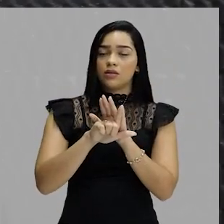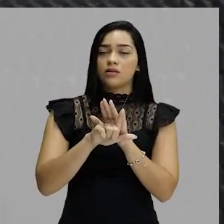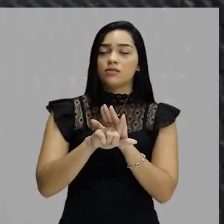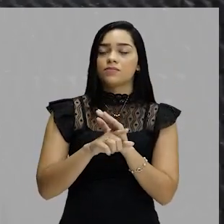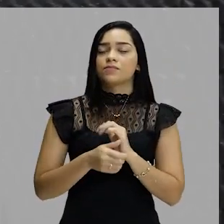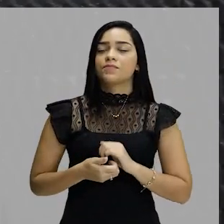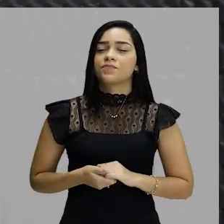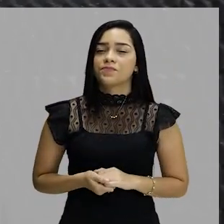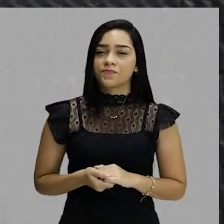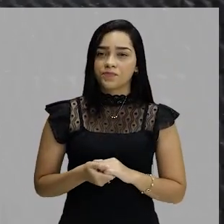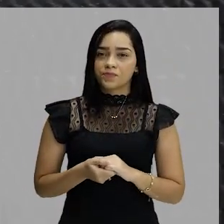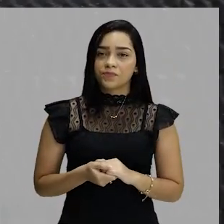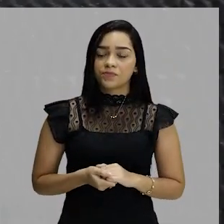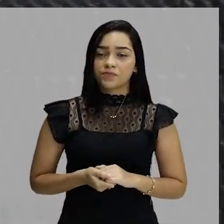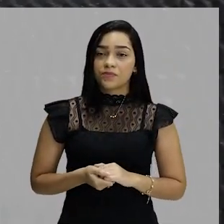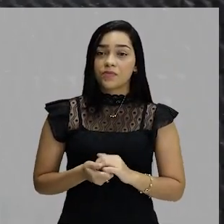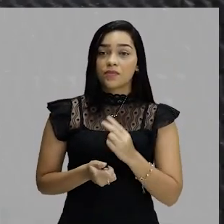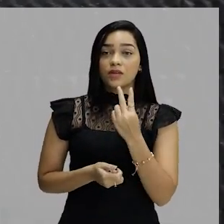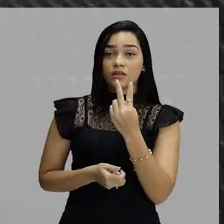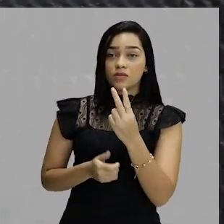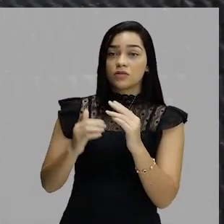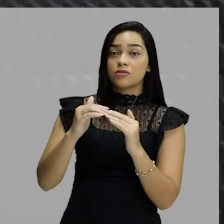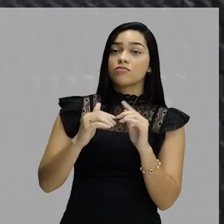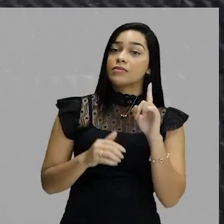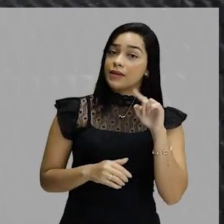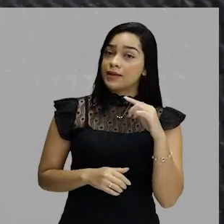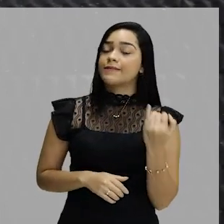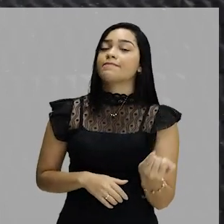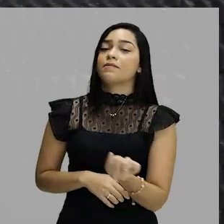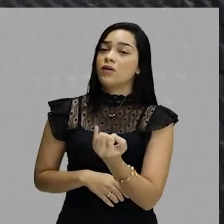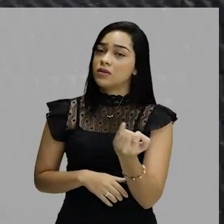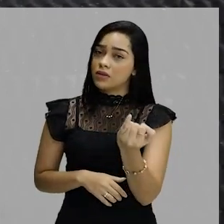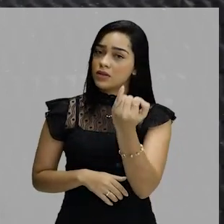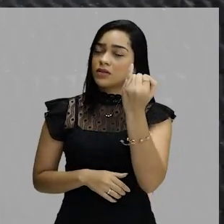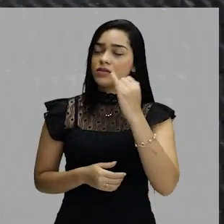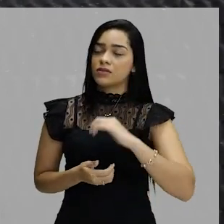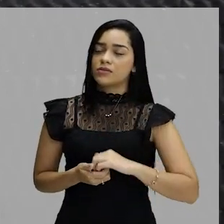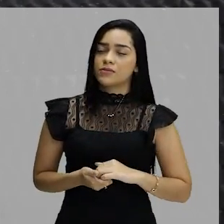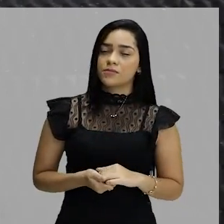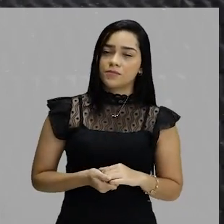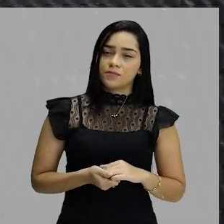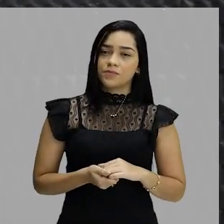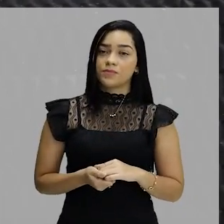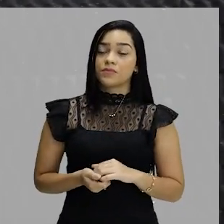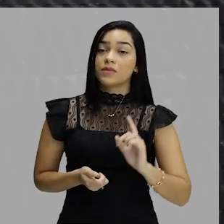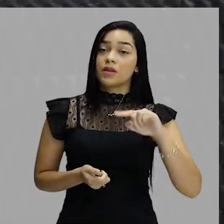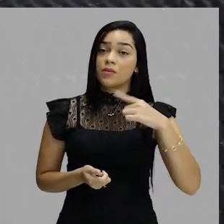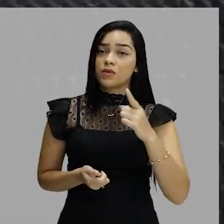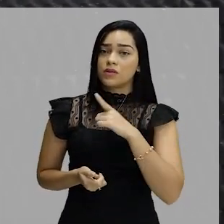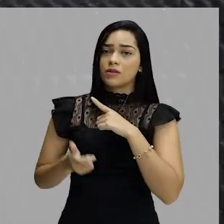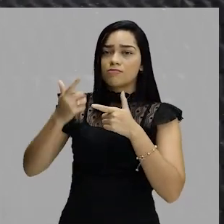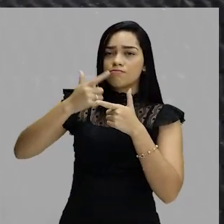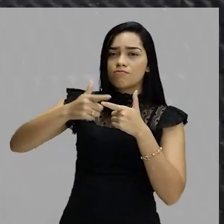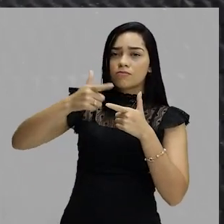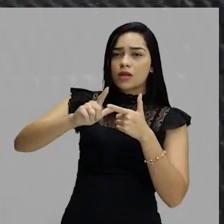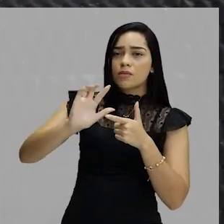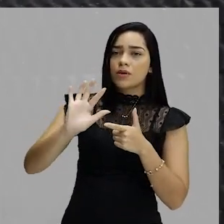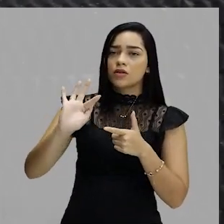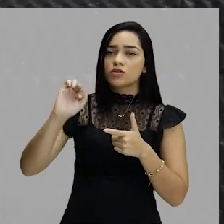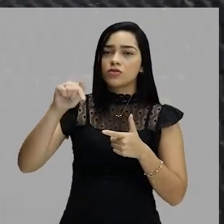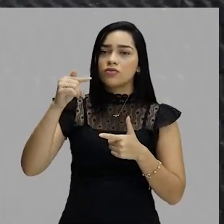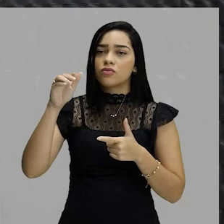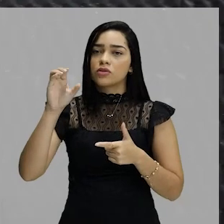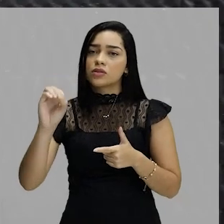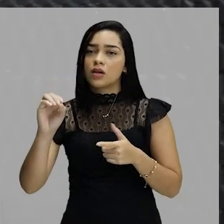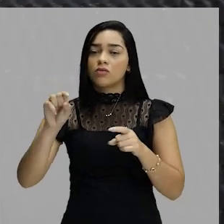uma função. Então, esses dois pontos são muito importantes. Tá? Depois a gente vai ver problemas de função do primeiro